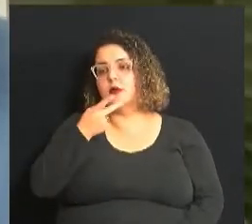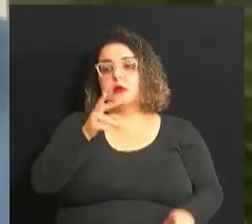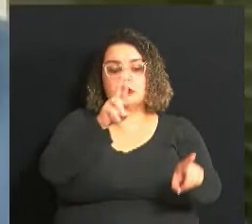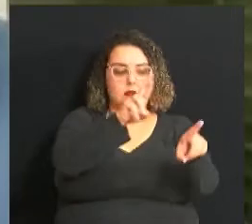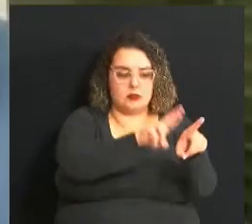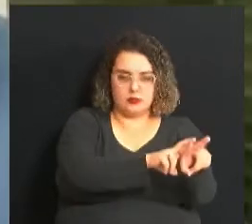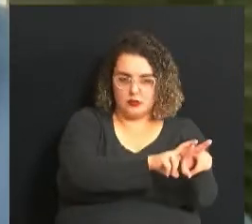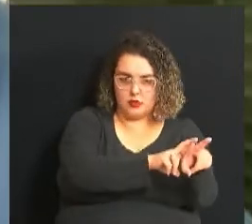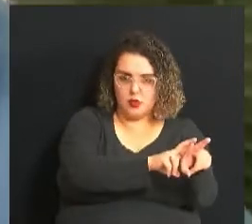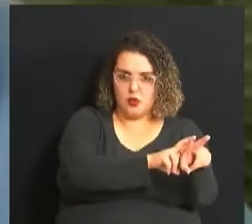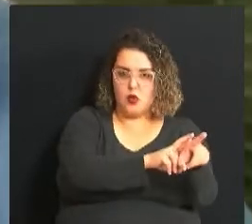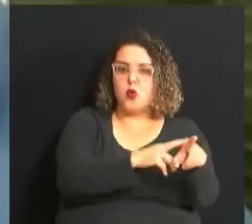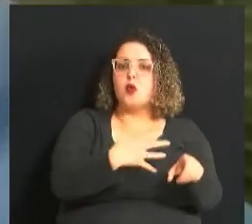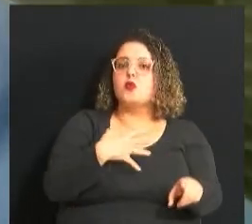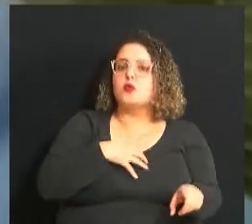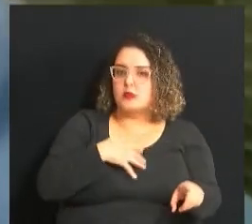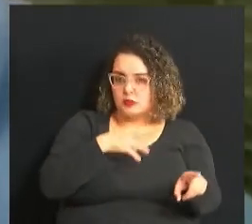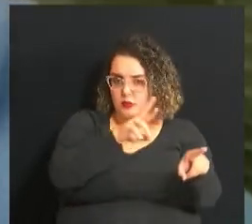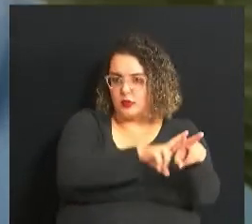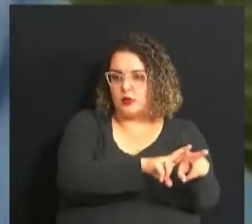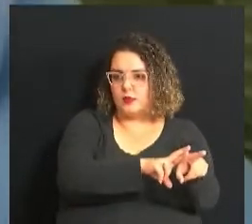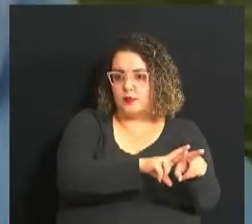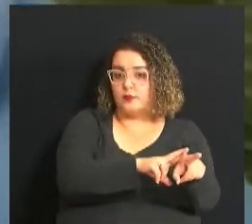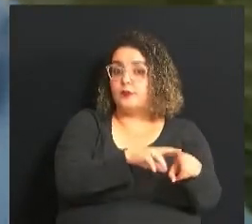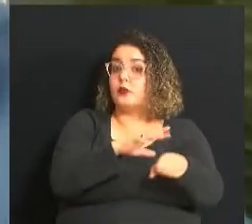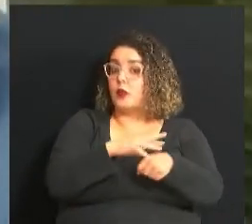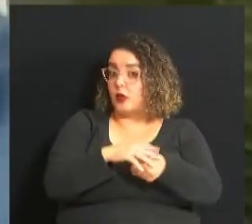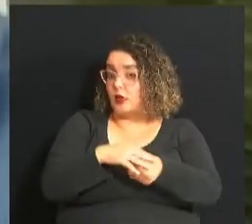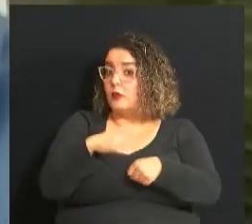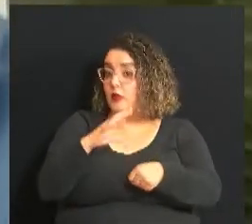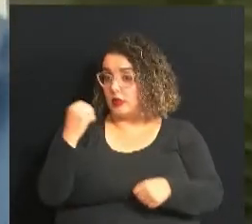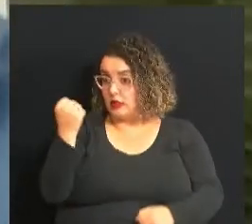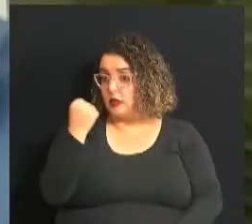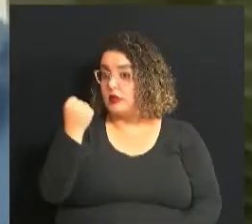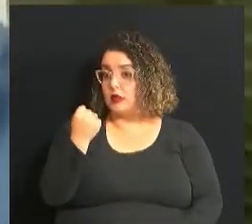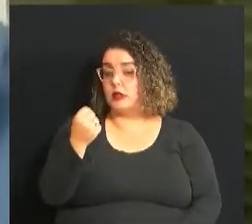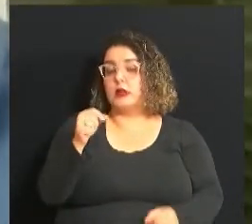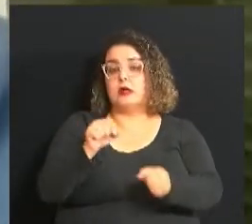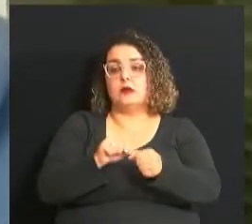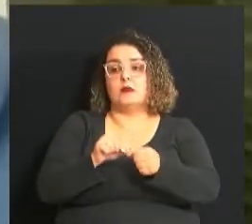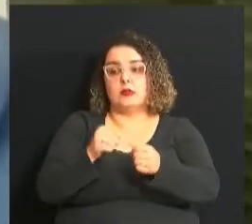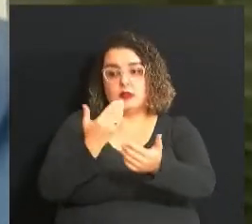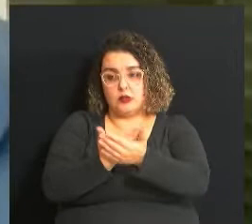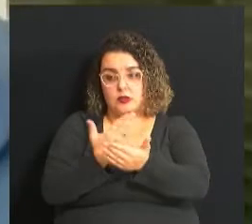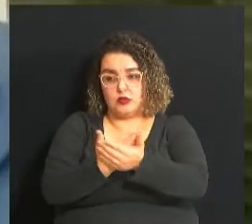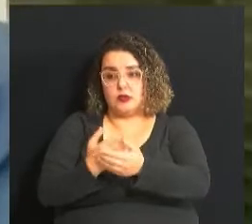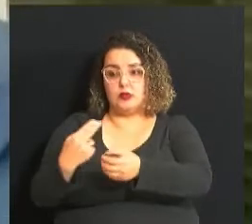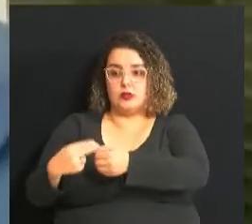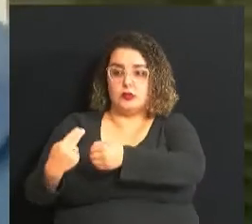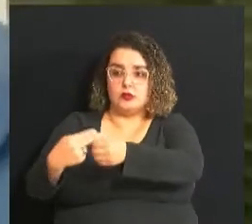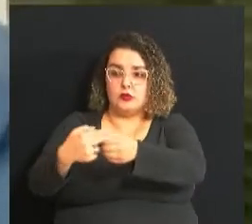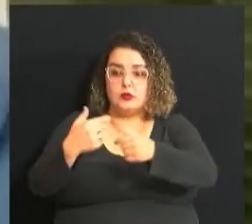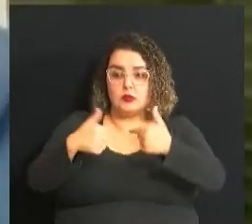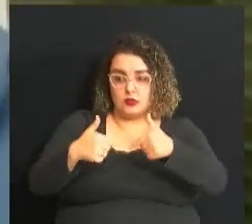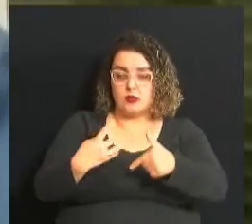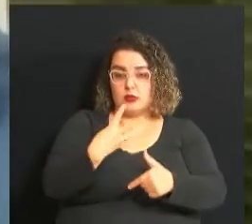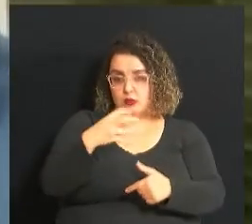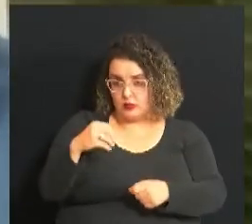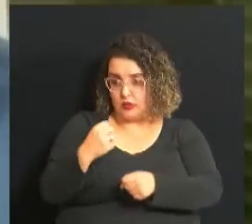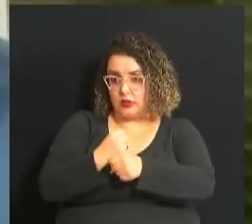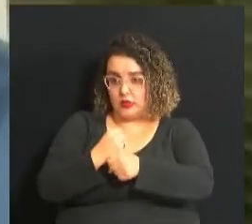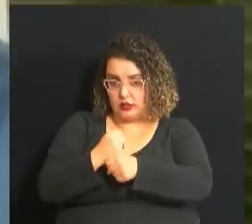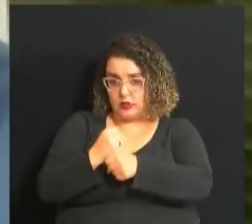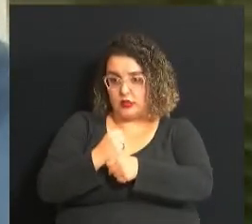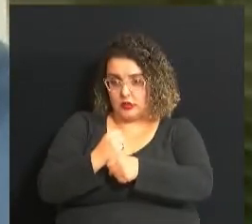você vai ter uma doença muito mais grave. Nós fizemos esse estudo na Unicamp, que eu trabalho lá no Unicamp há 40 anos,